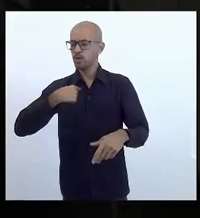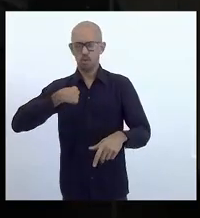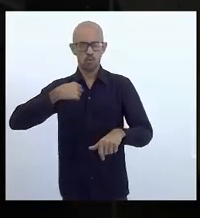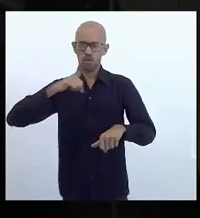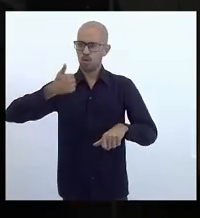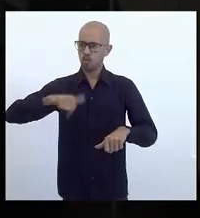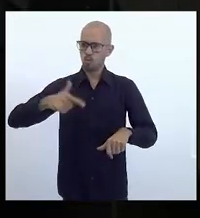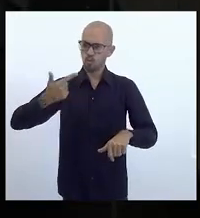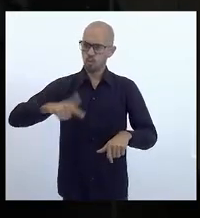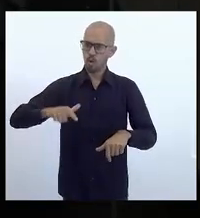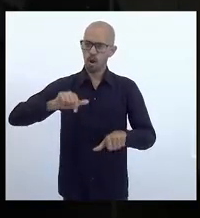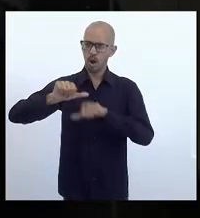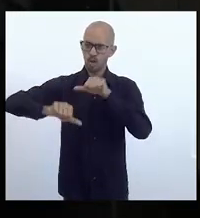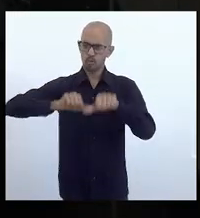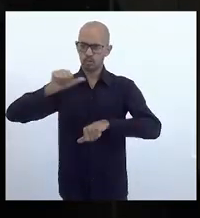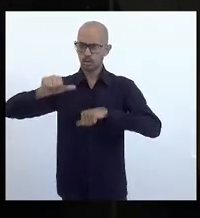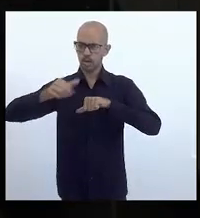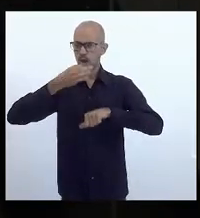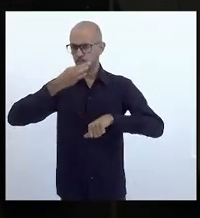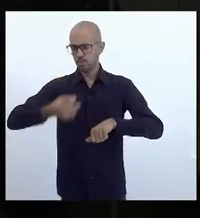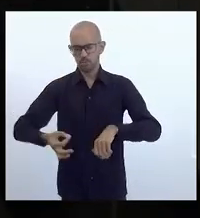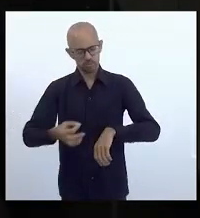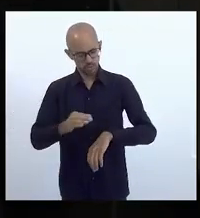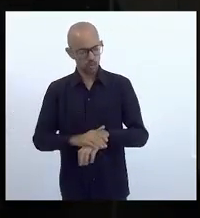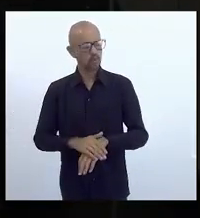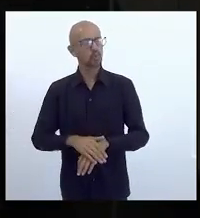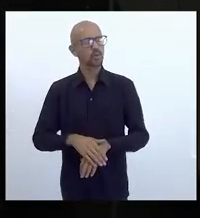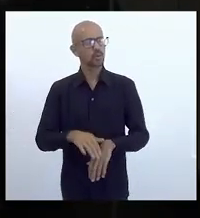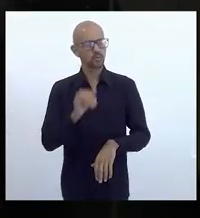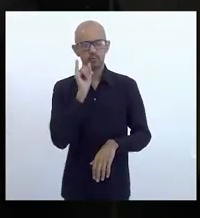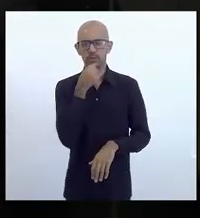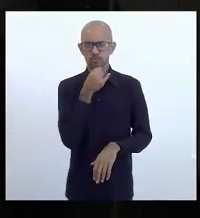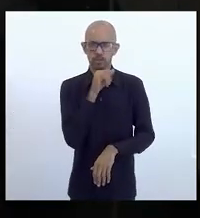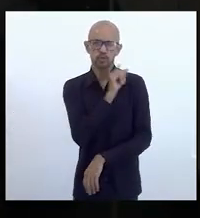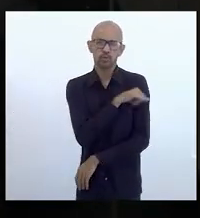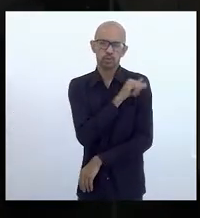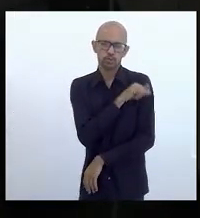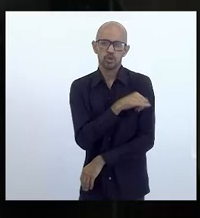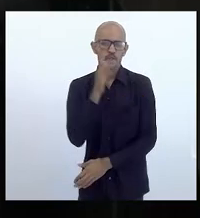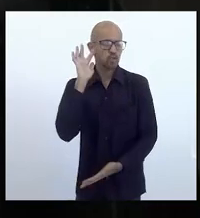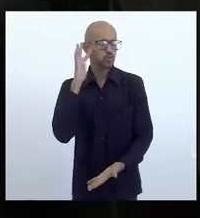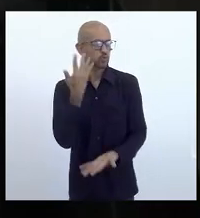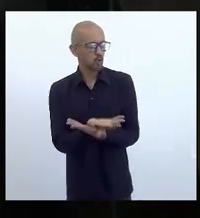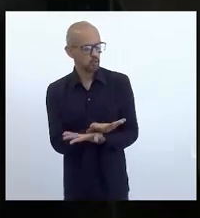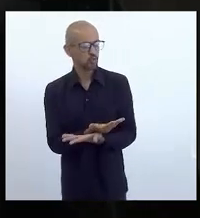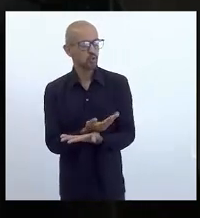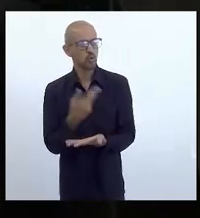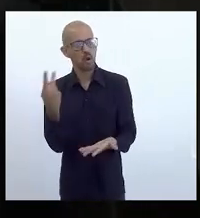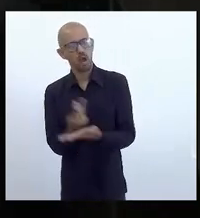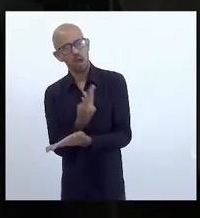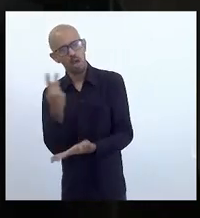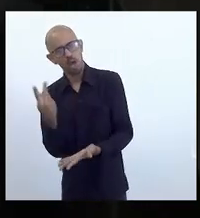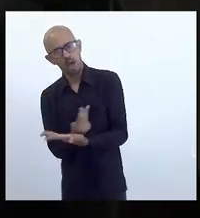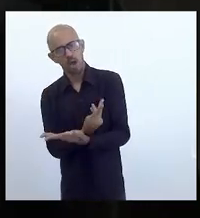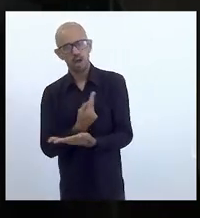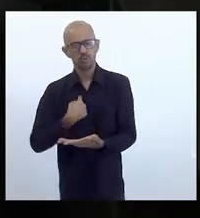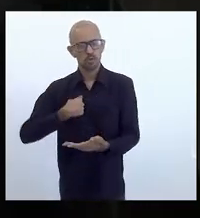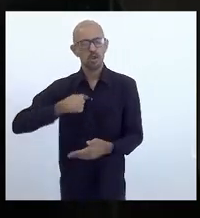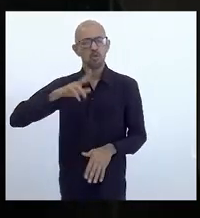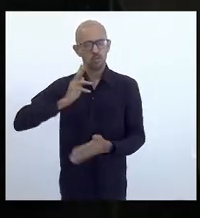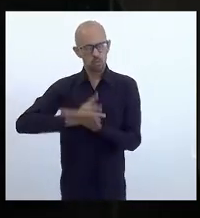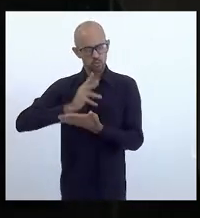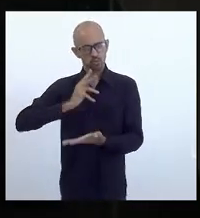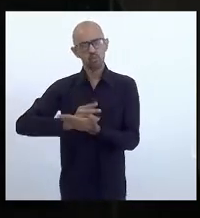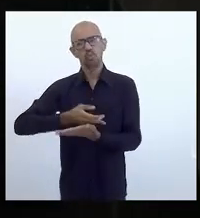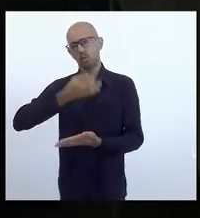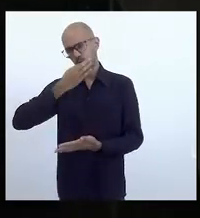que o Rio de Janeiro deu um passo nesse sentido equivocado. Estamos firmes na mesma luta, não arredamos pé da nossa posição. Saudar